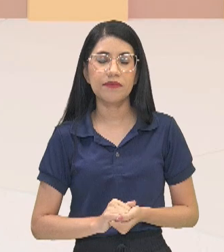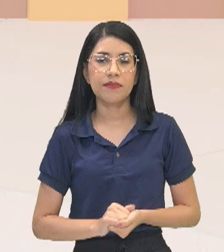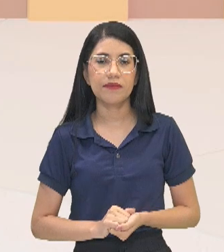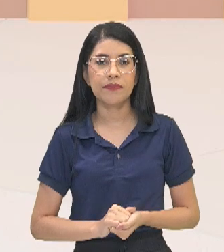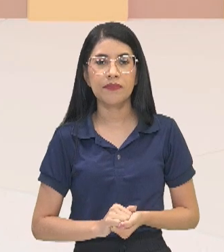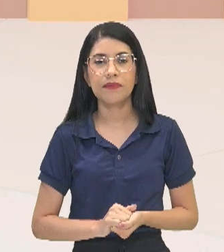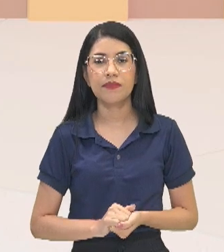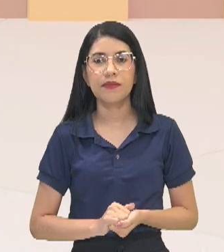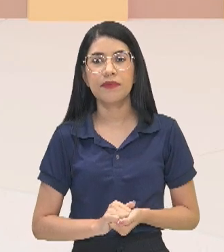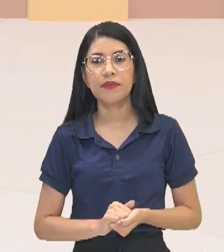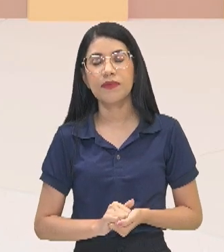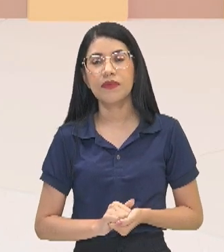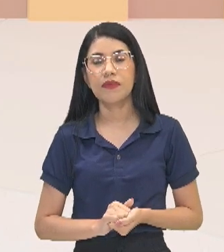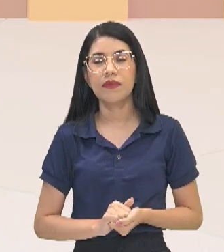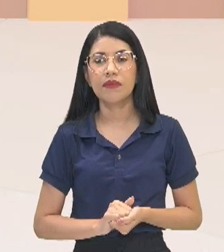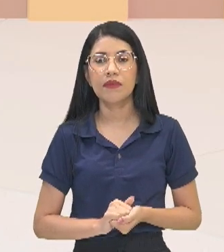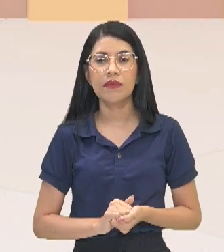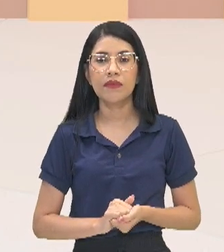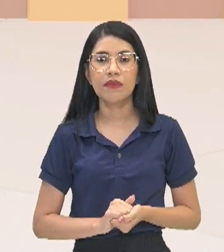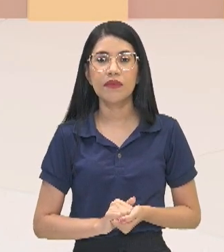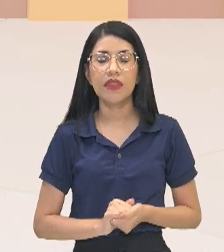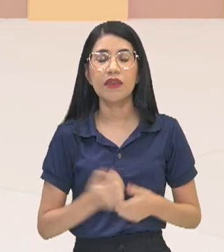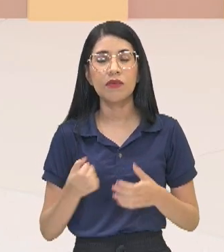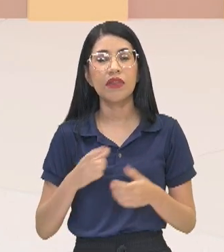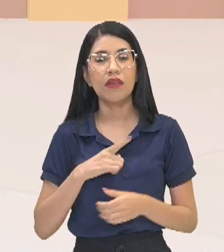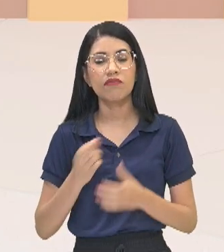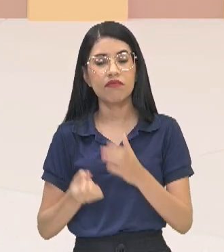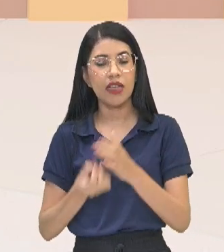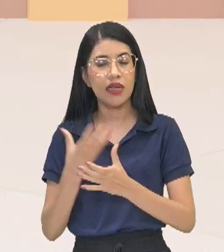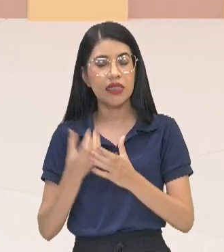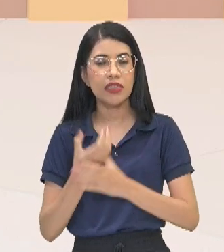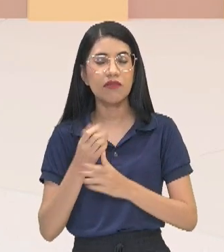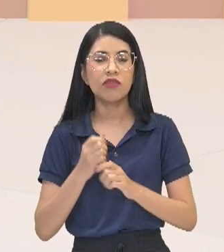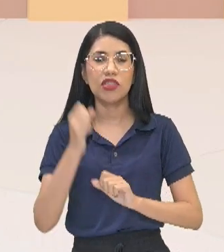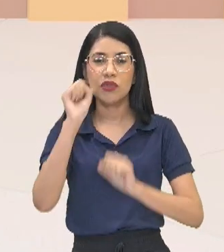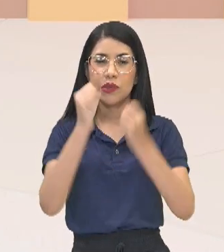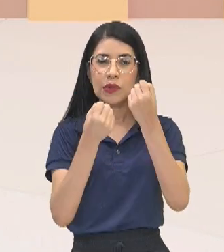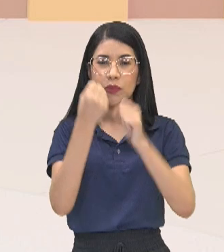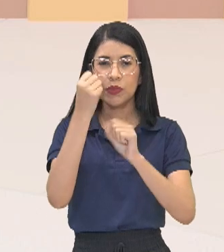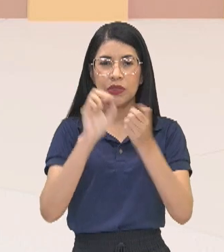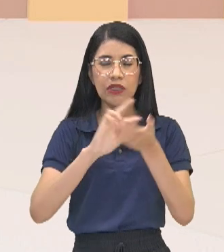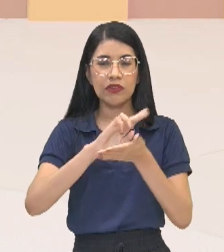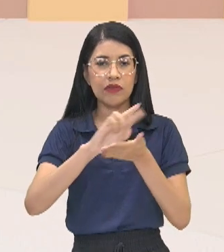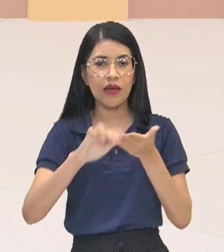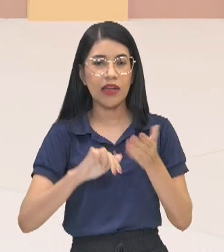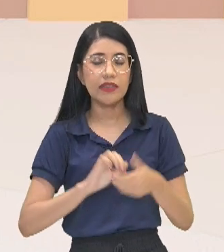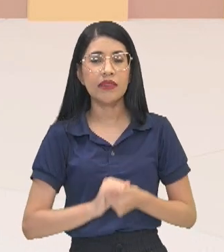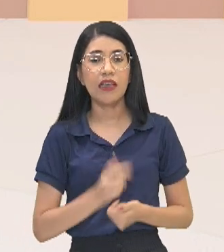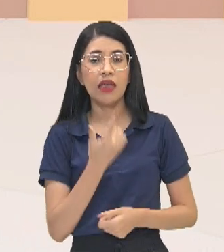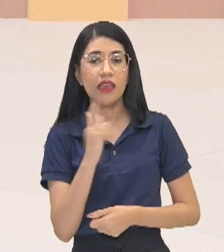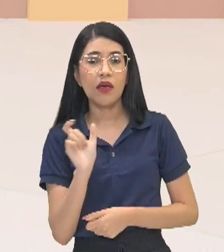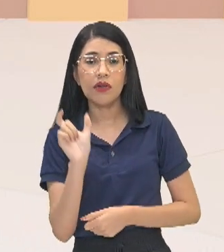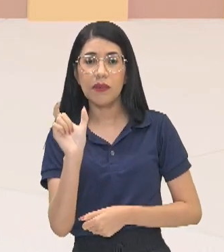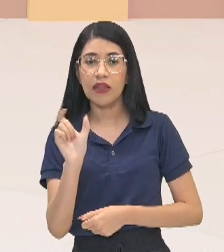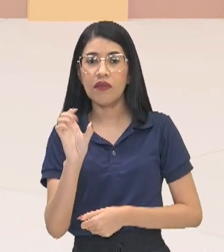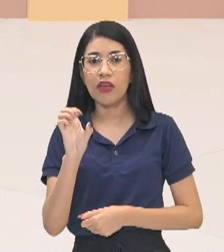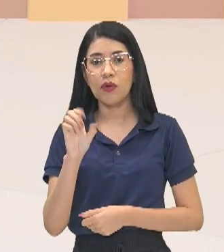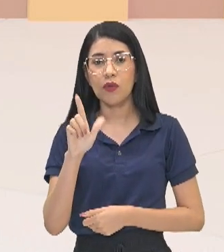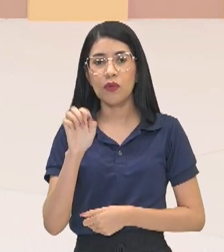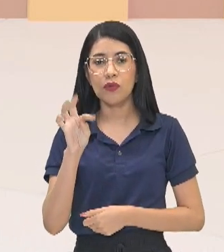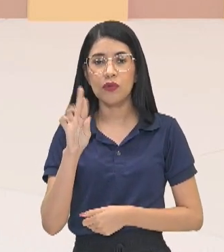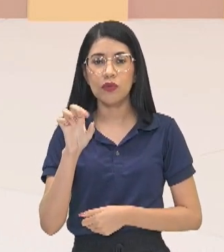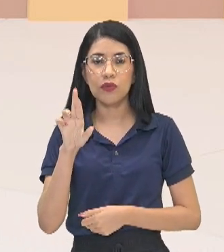Então, criou-se as indústrias e a cultura, o modo de